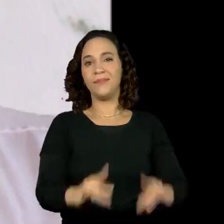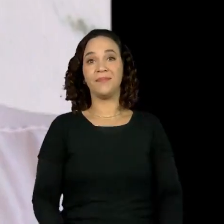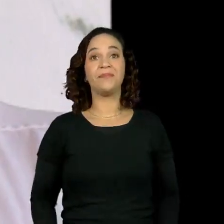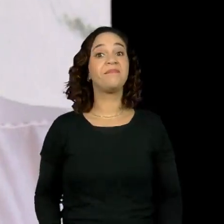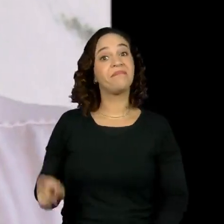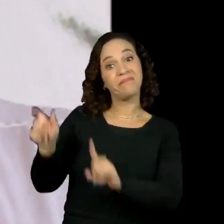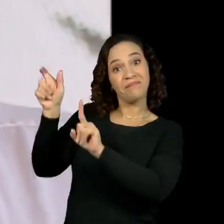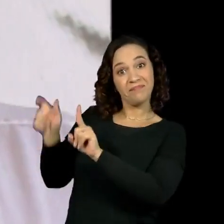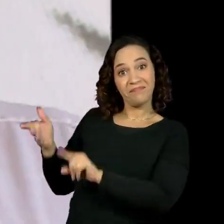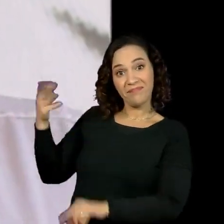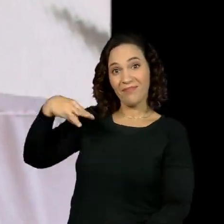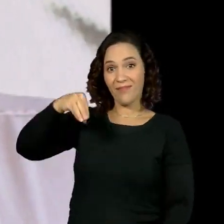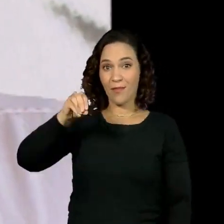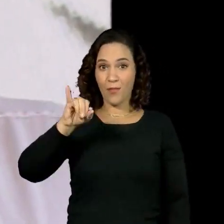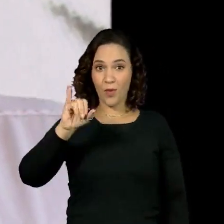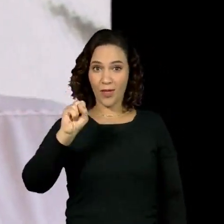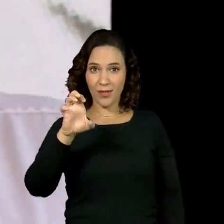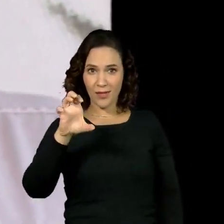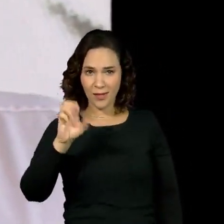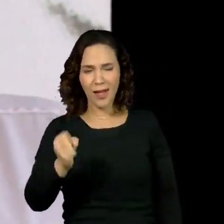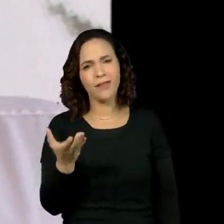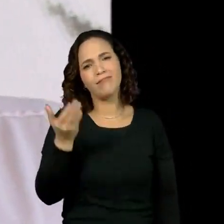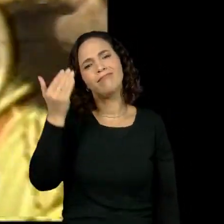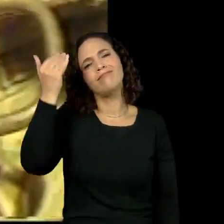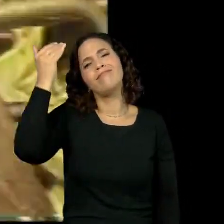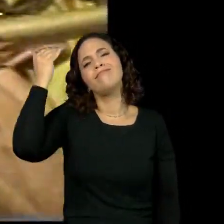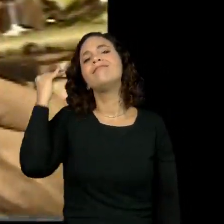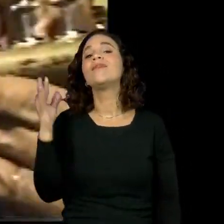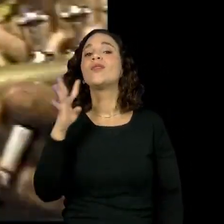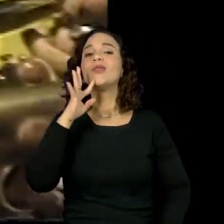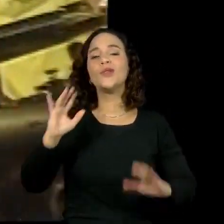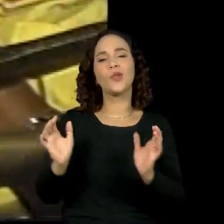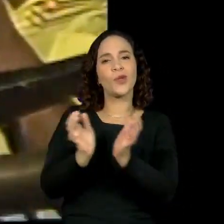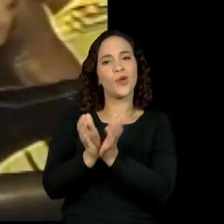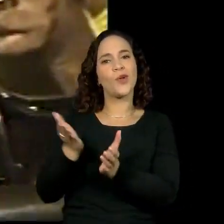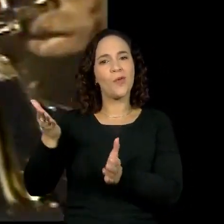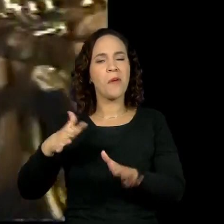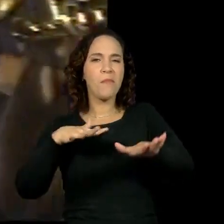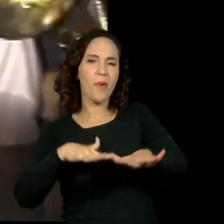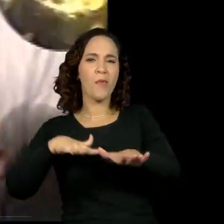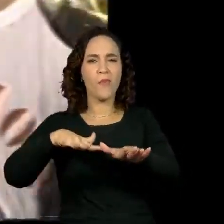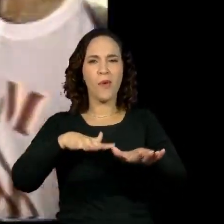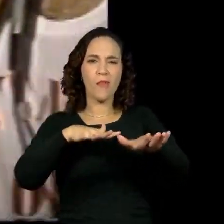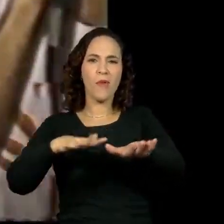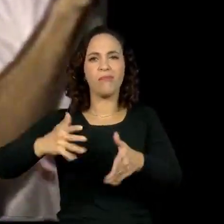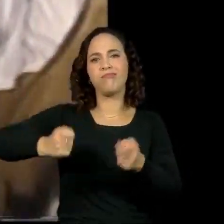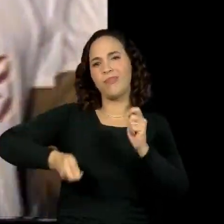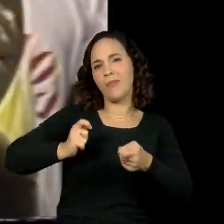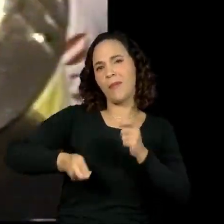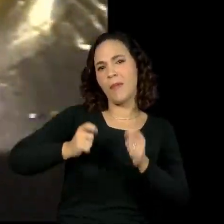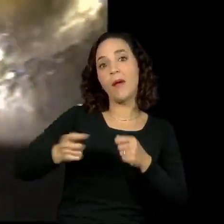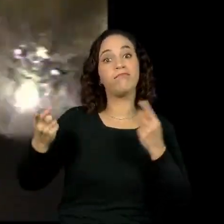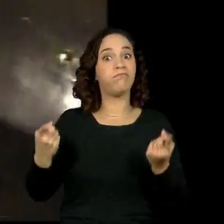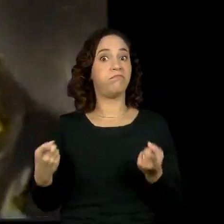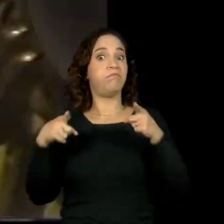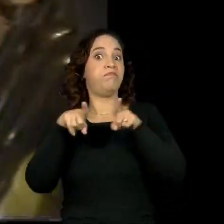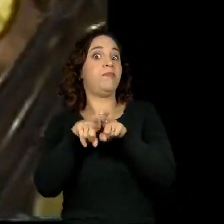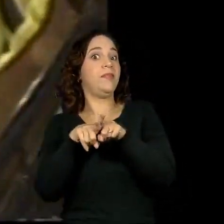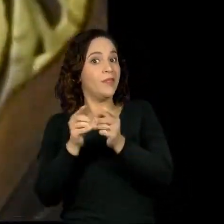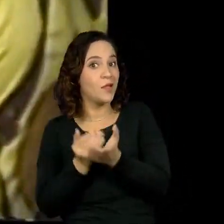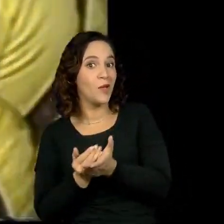Moisés da Rocha conheceu Plínio Marcos ainda nos tempos da antiga banda Bandalha e com ele desenvolveu uma forte parceria.